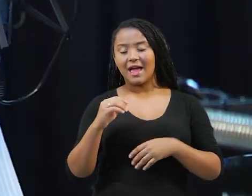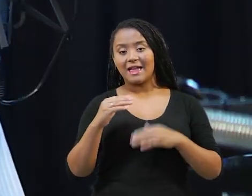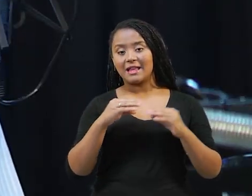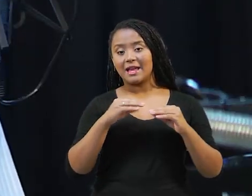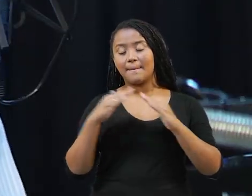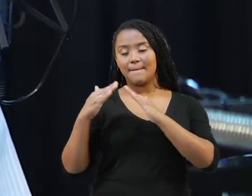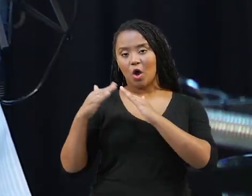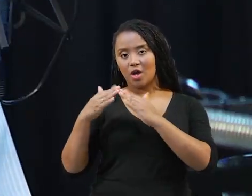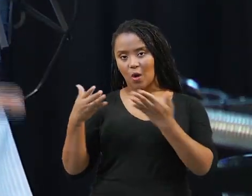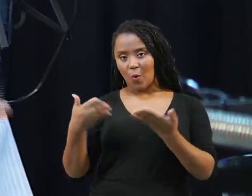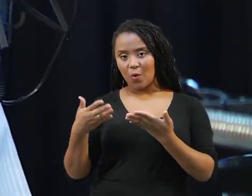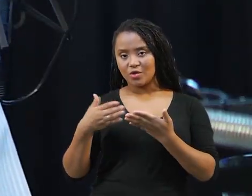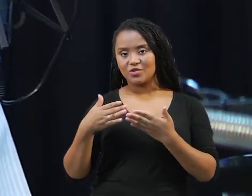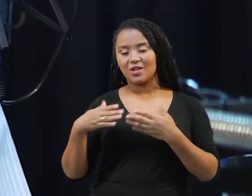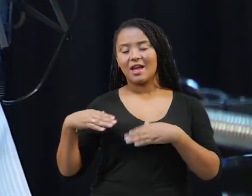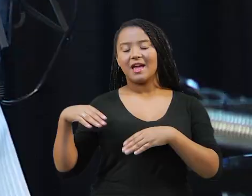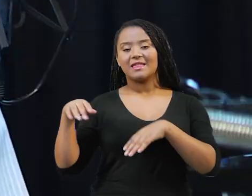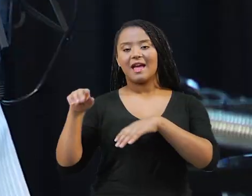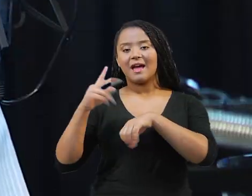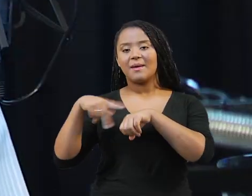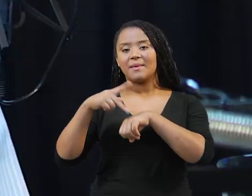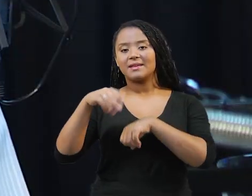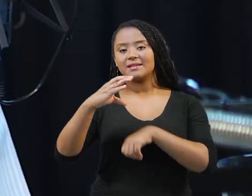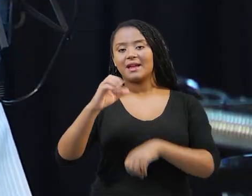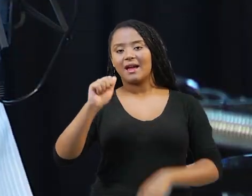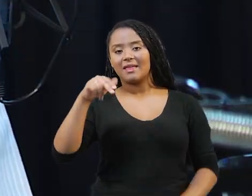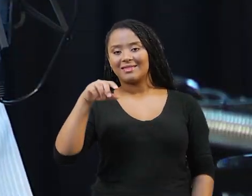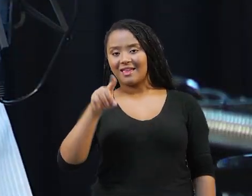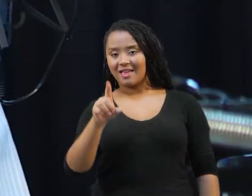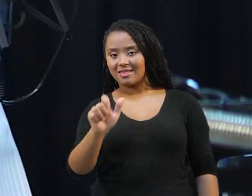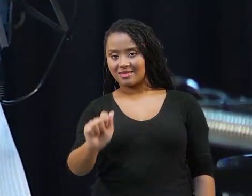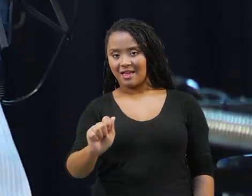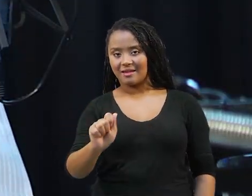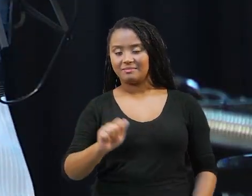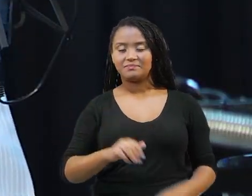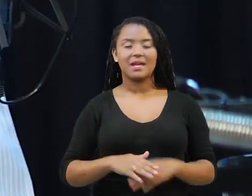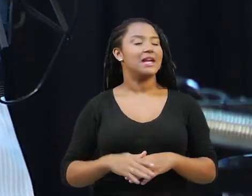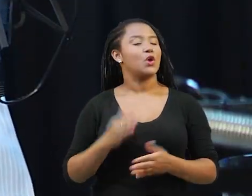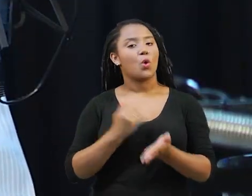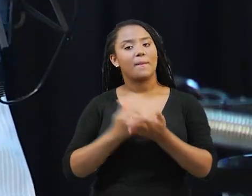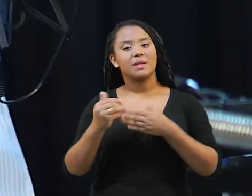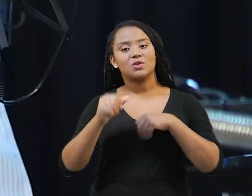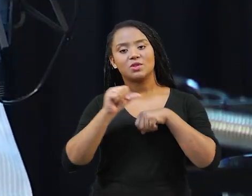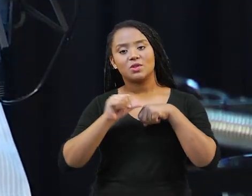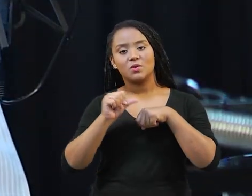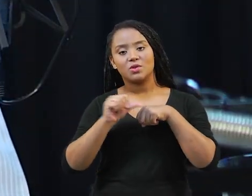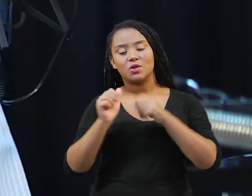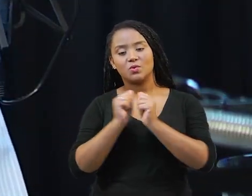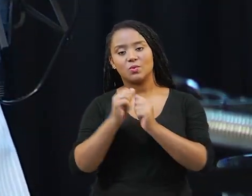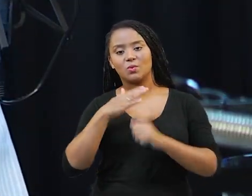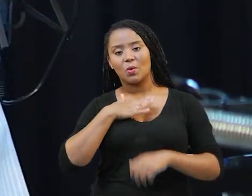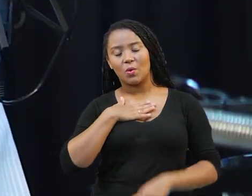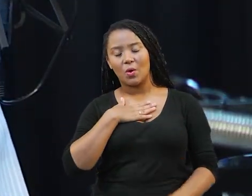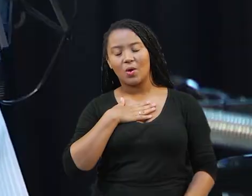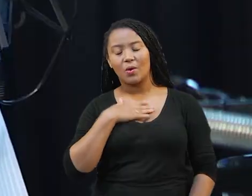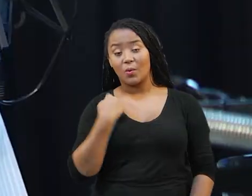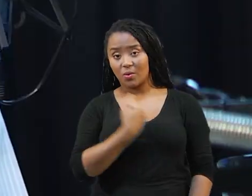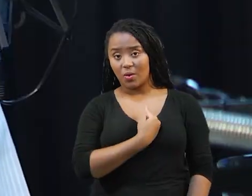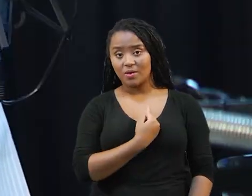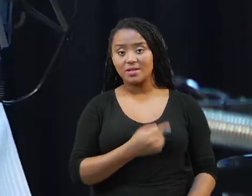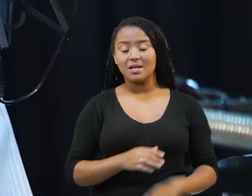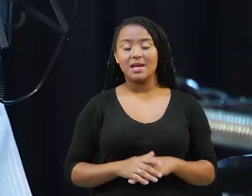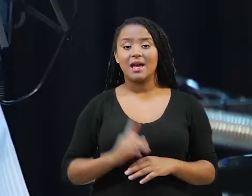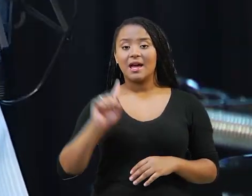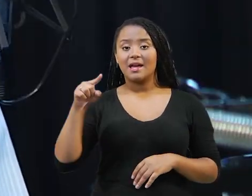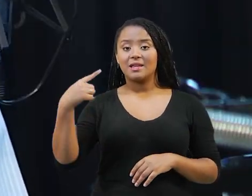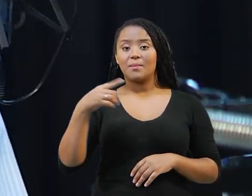6 meses aqui. Ele começou inclusive cirurgia com a gente, aí depois fez 1 ano de cirurgia e quis fazer neurologia, saiu da medicina, fez neurologia.